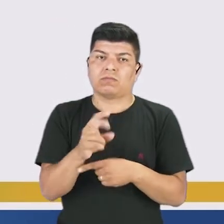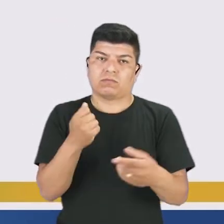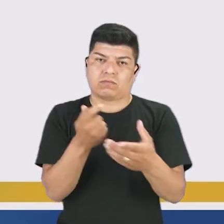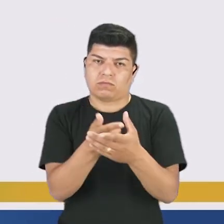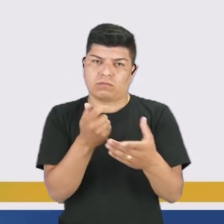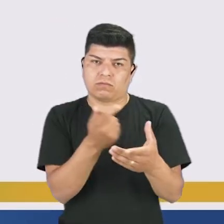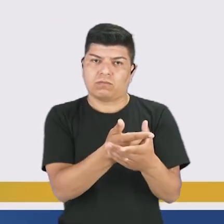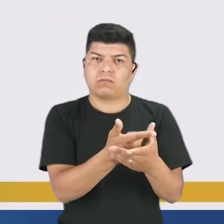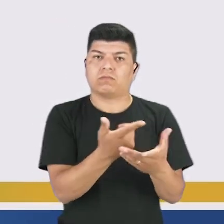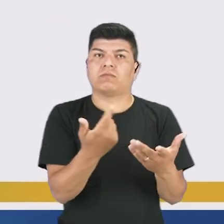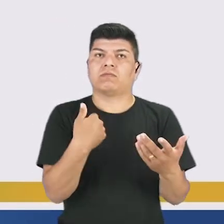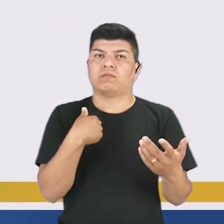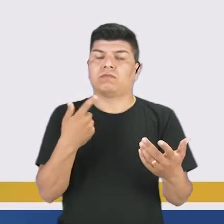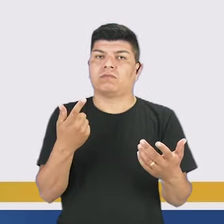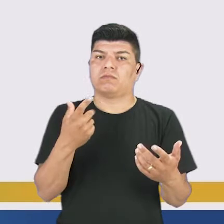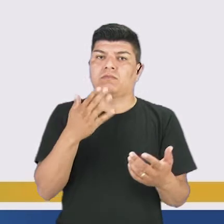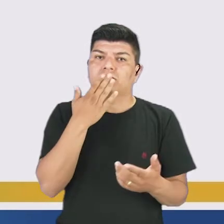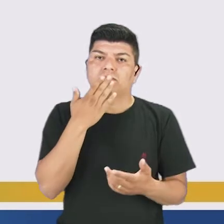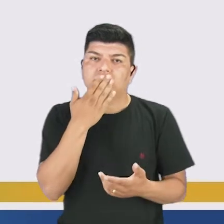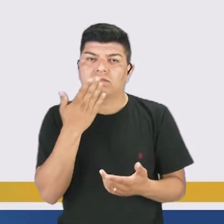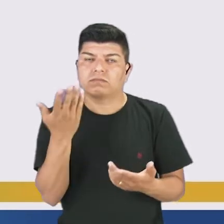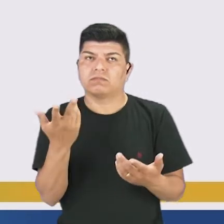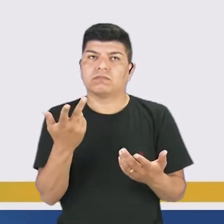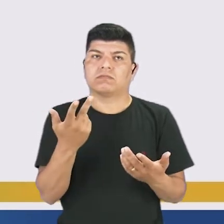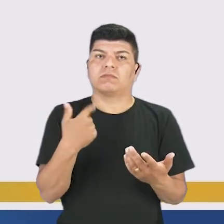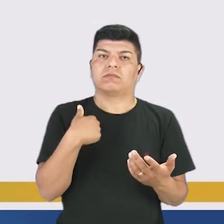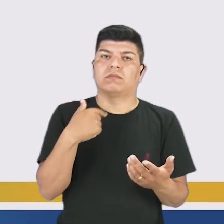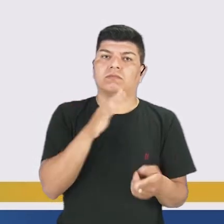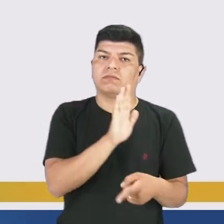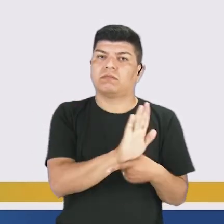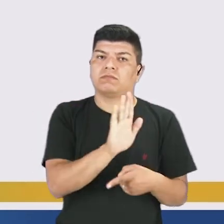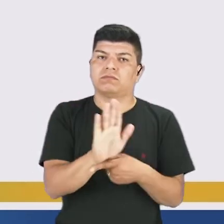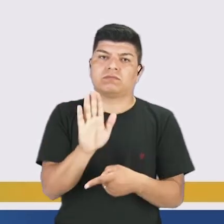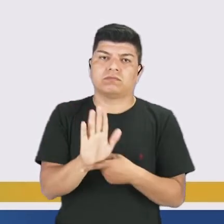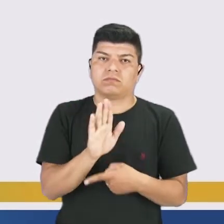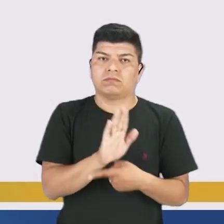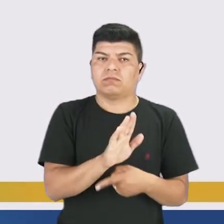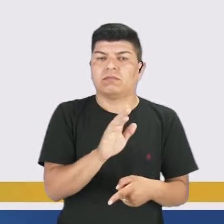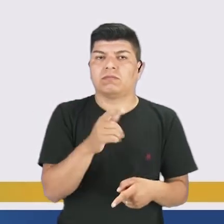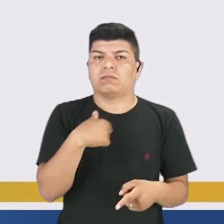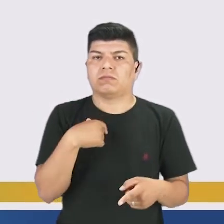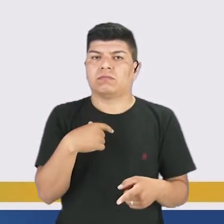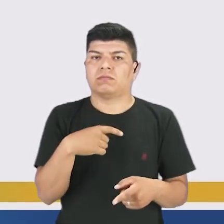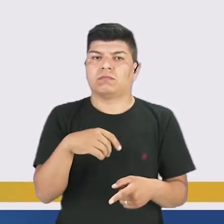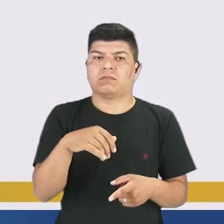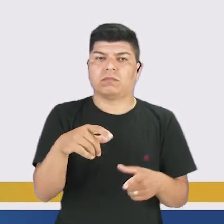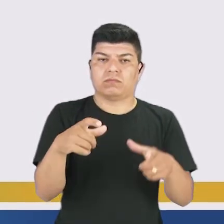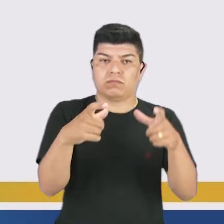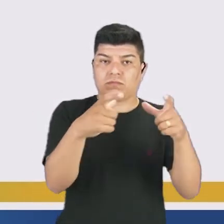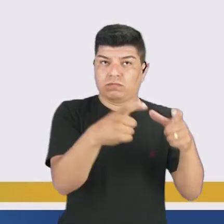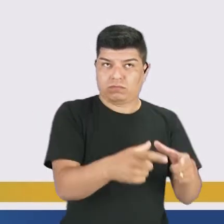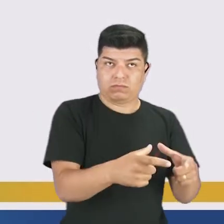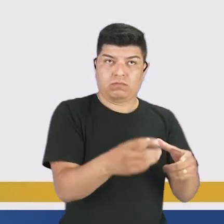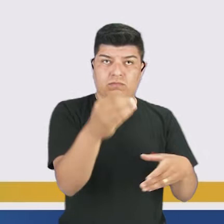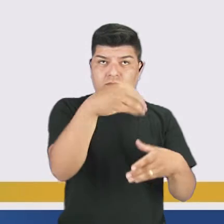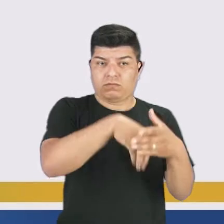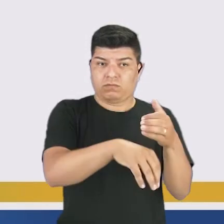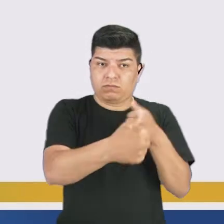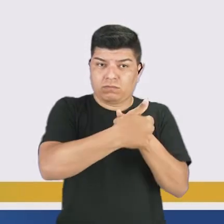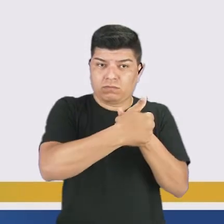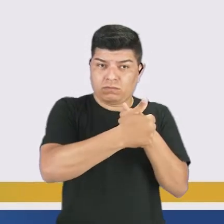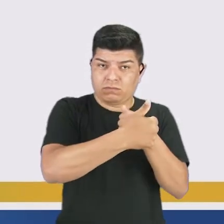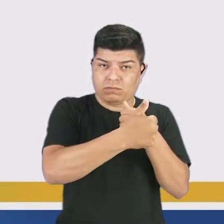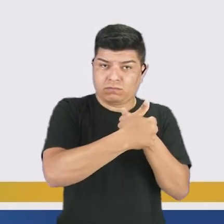produtos primários, como açúcar, por exemplo, para manter essa pequena ilha ainda dentro, próximo